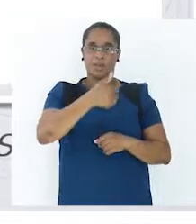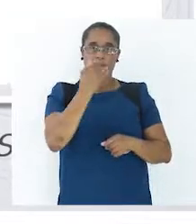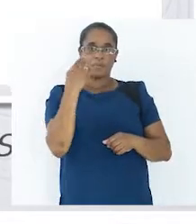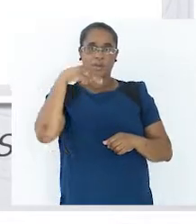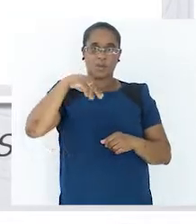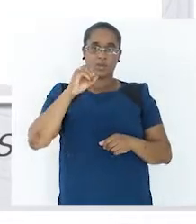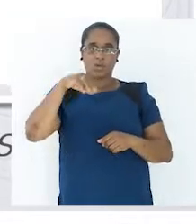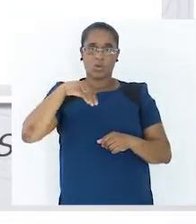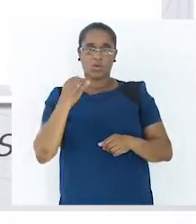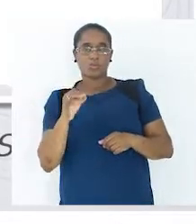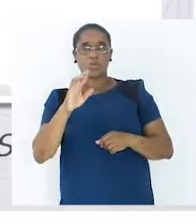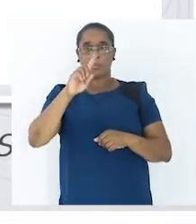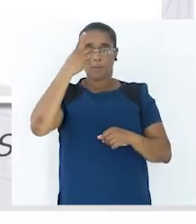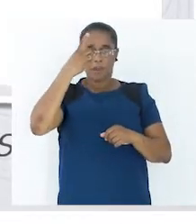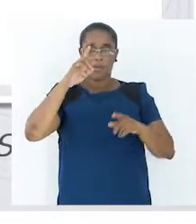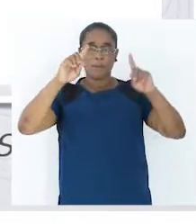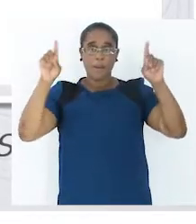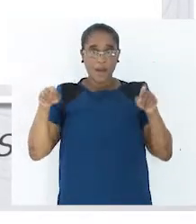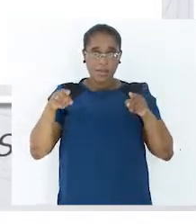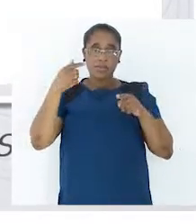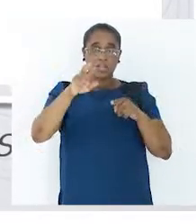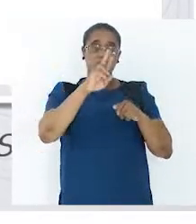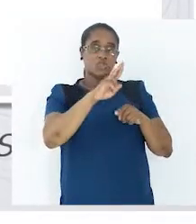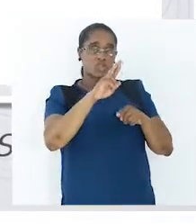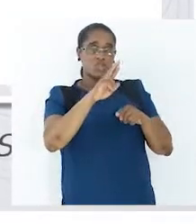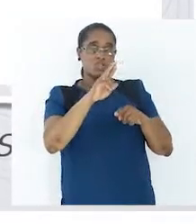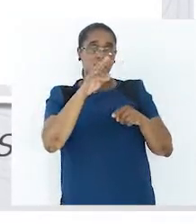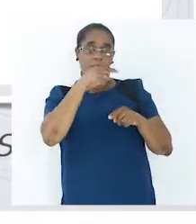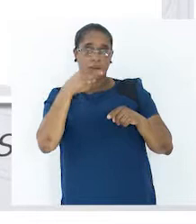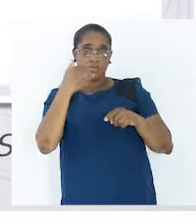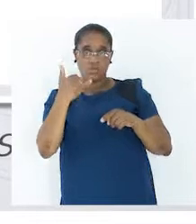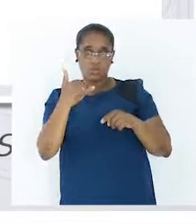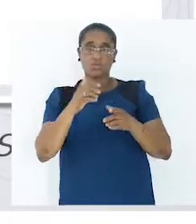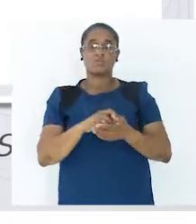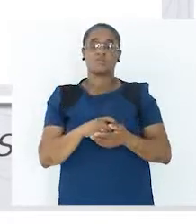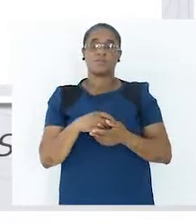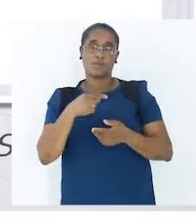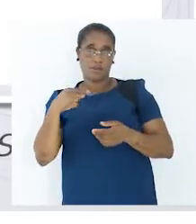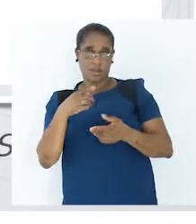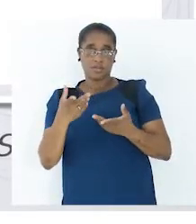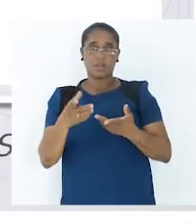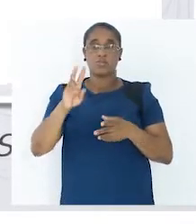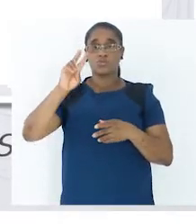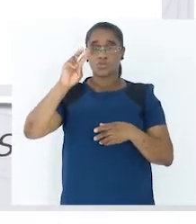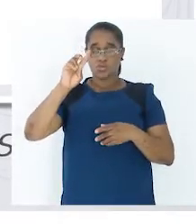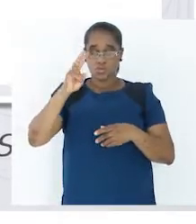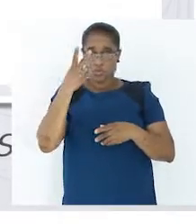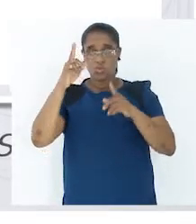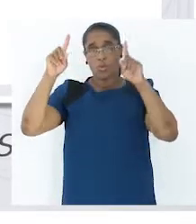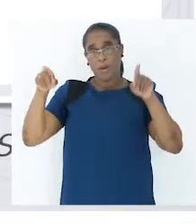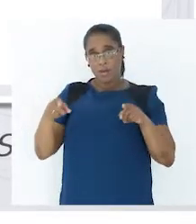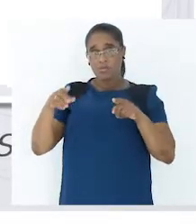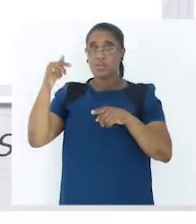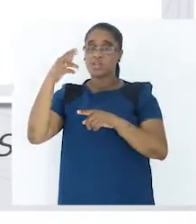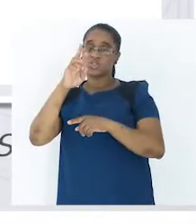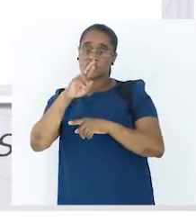binômios, em que no primeiro parênteses nós temos x menos 2, uma diferença, no segundo parênteses nós temos x mais